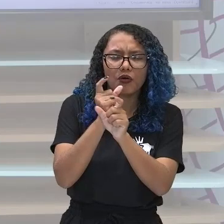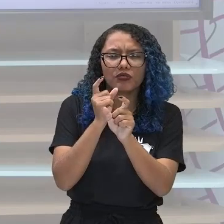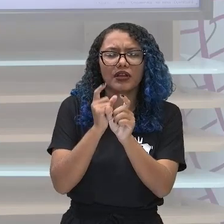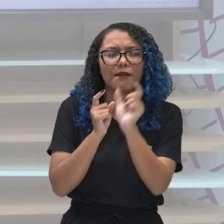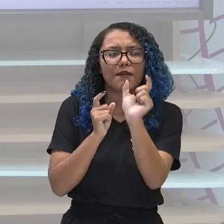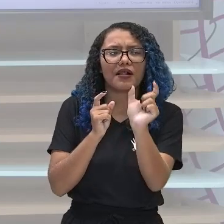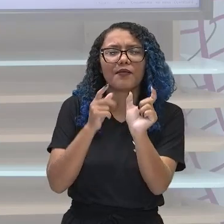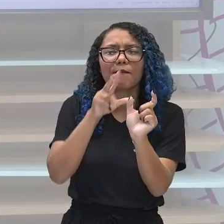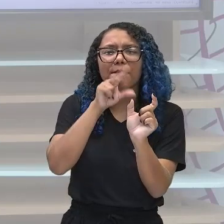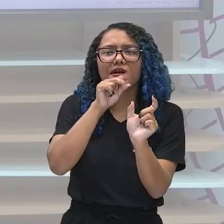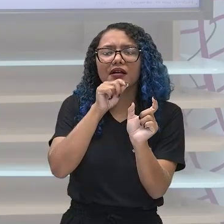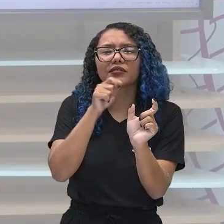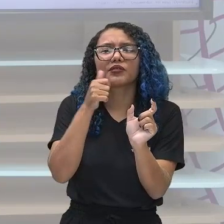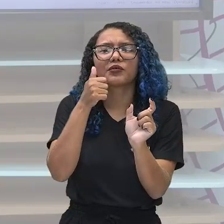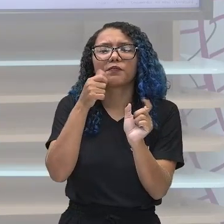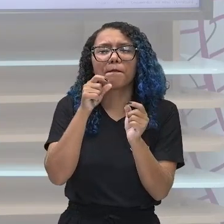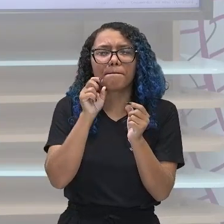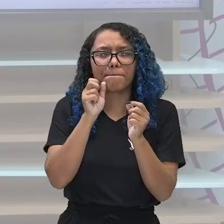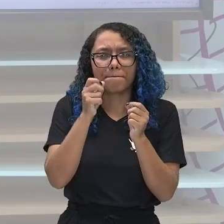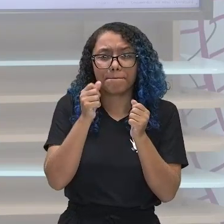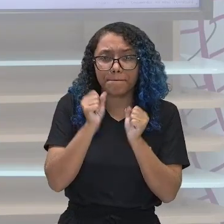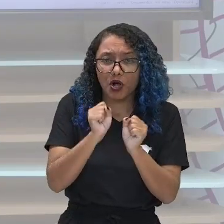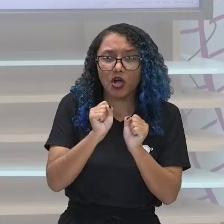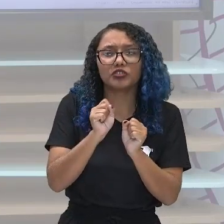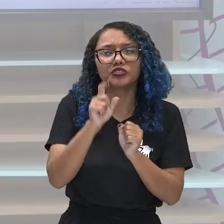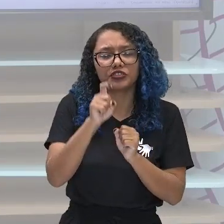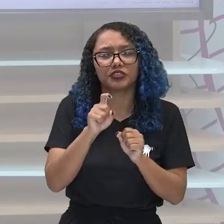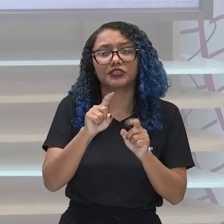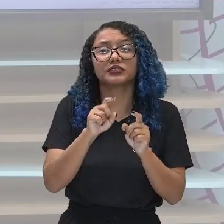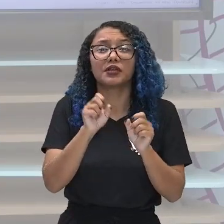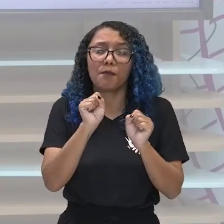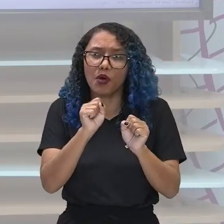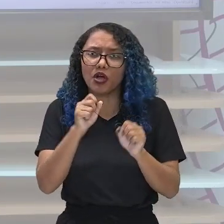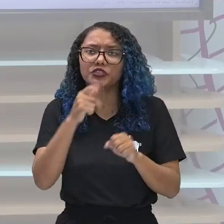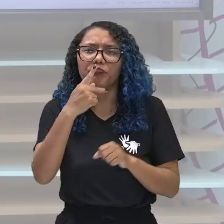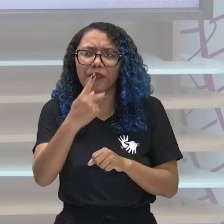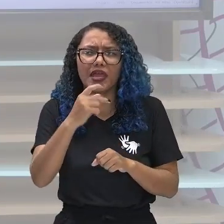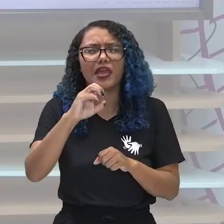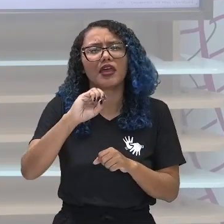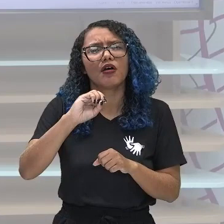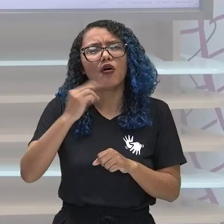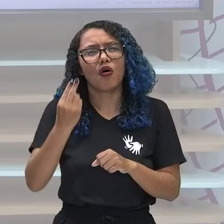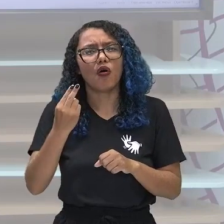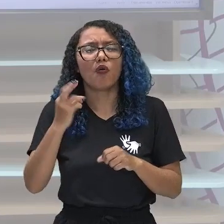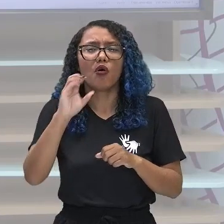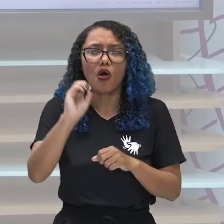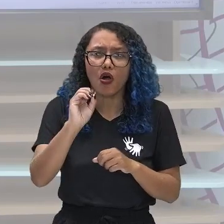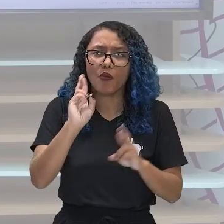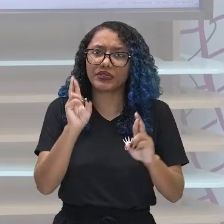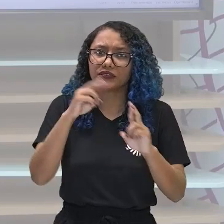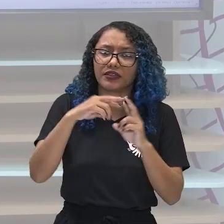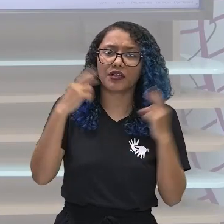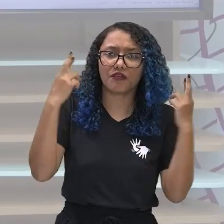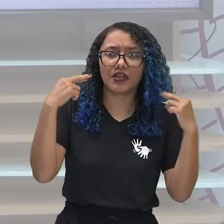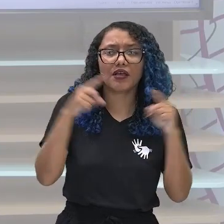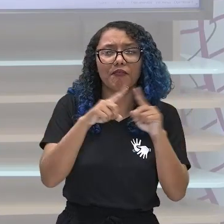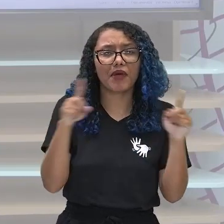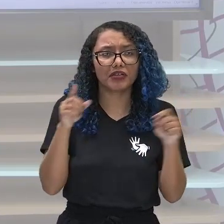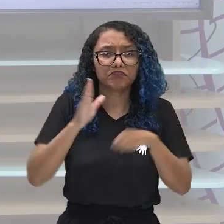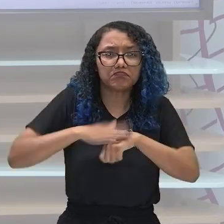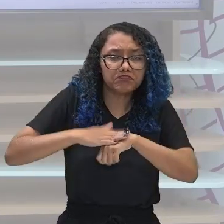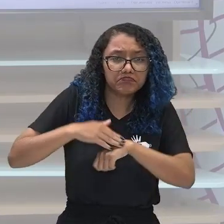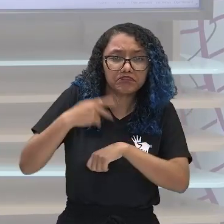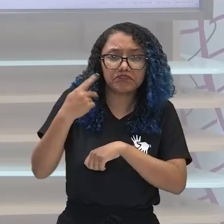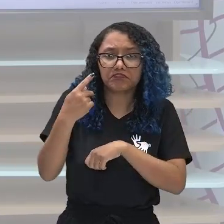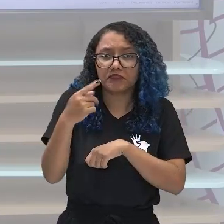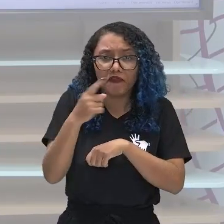Eu poderia usar a letra P para patos, como poderia usar a letra O para ovelhas. Mas você é livre para fazer isso,